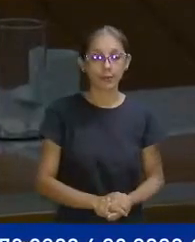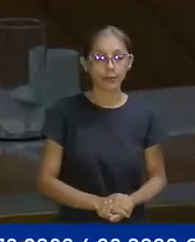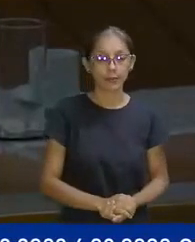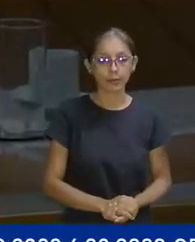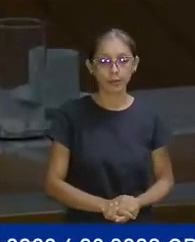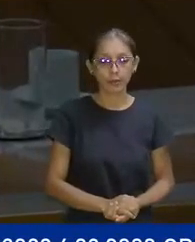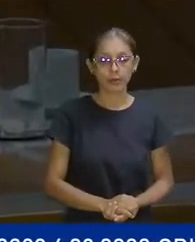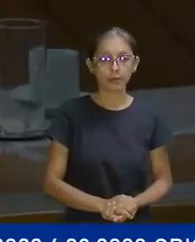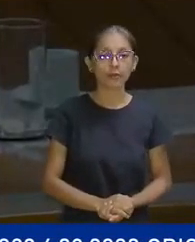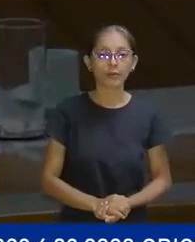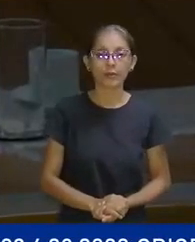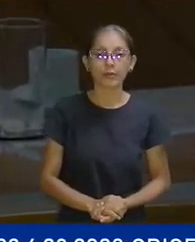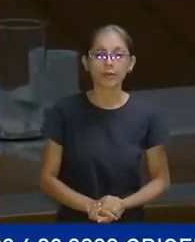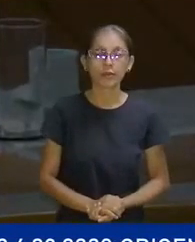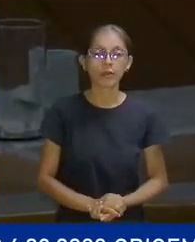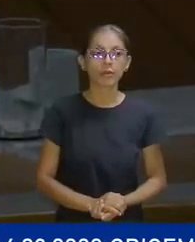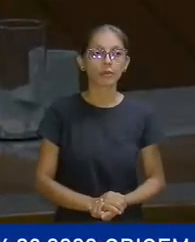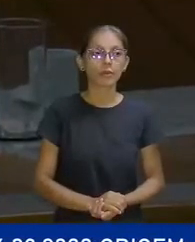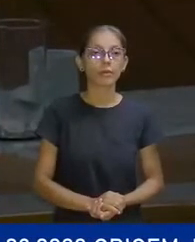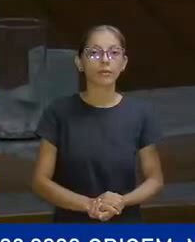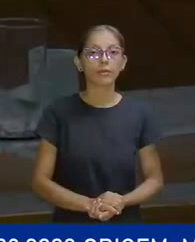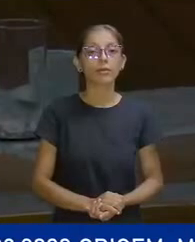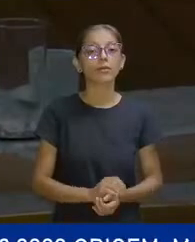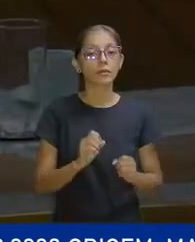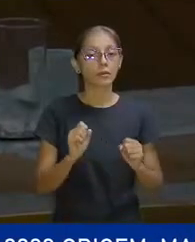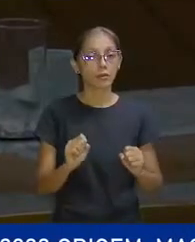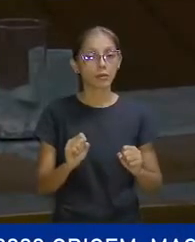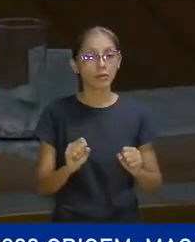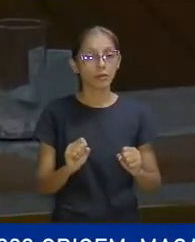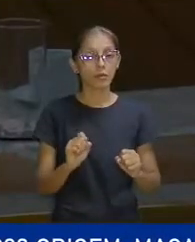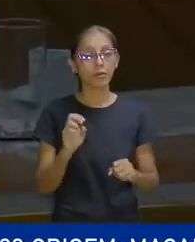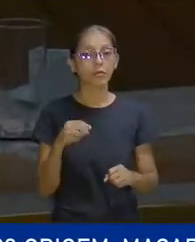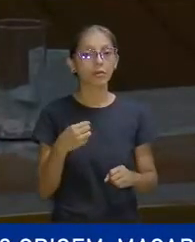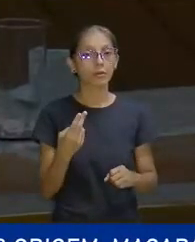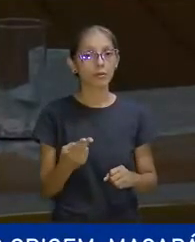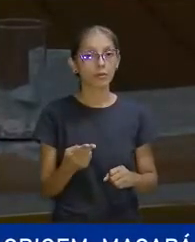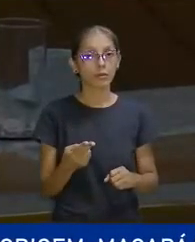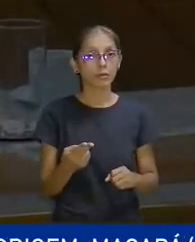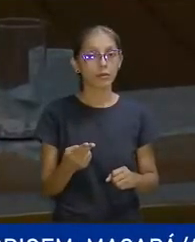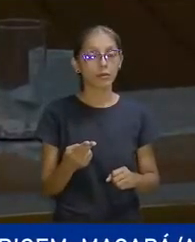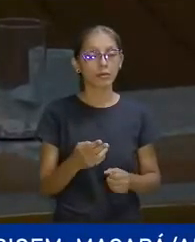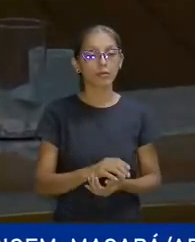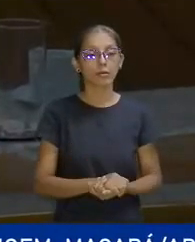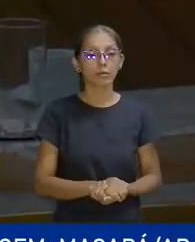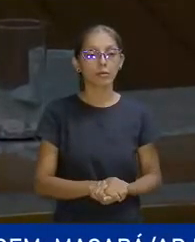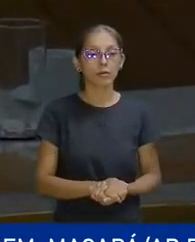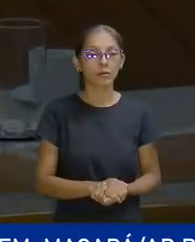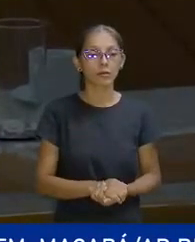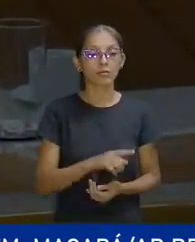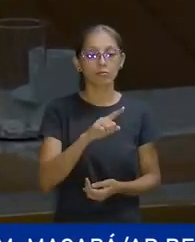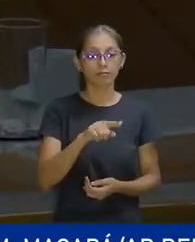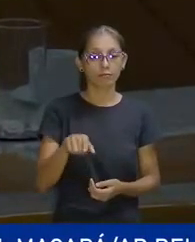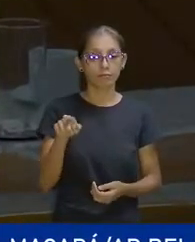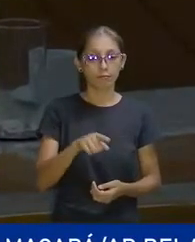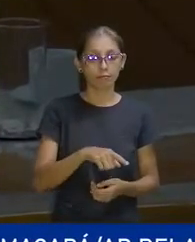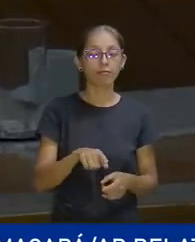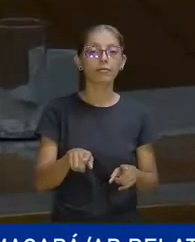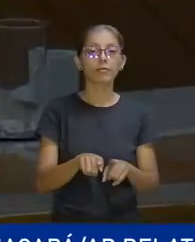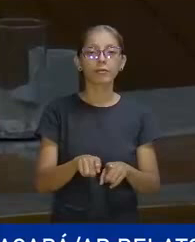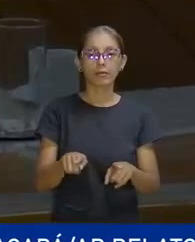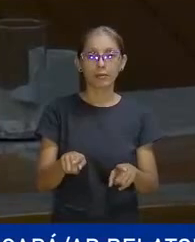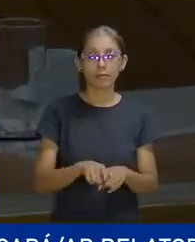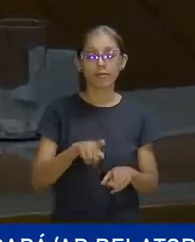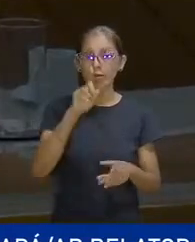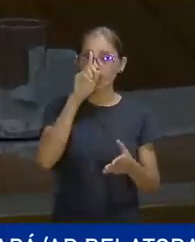melhor dizendo, né? Ele pode fazer isso, mas ele pode também anular a